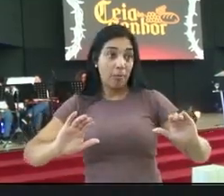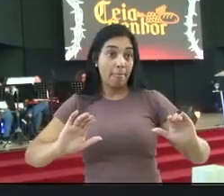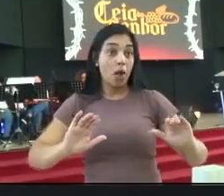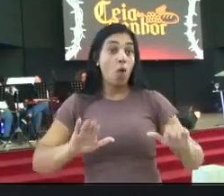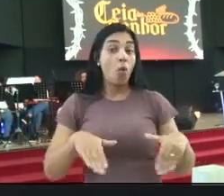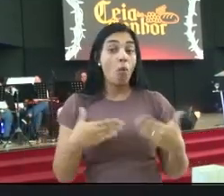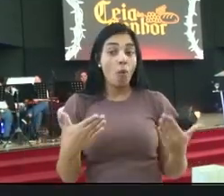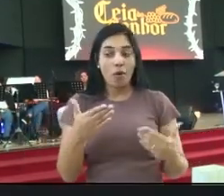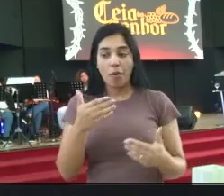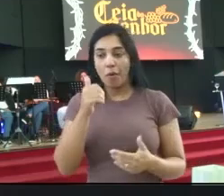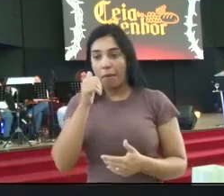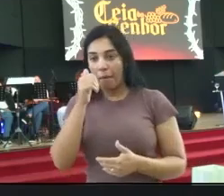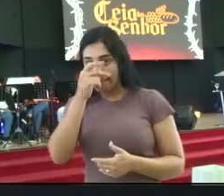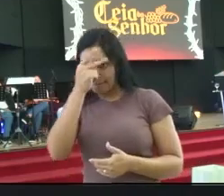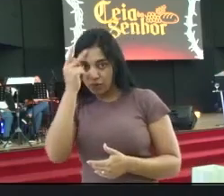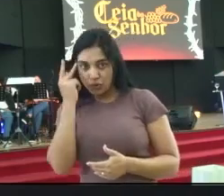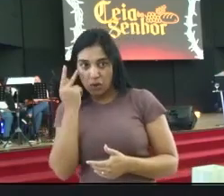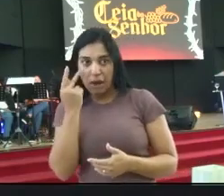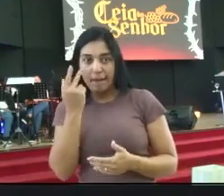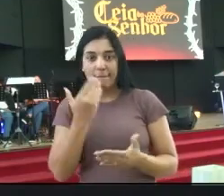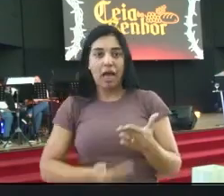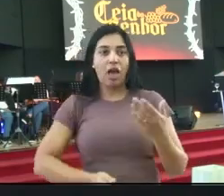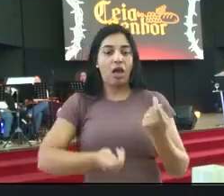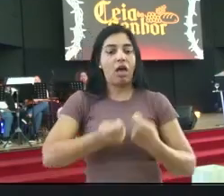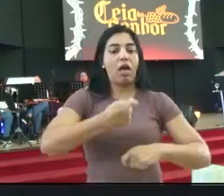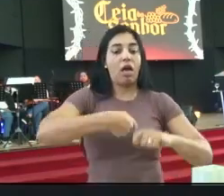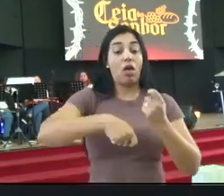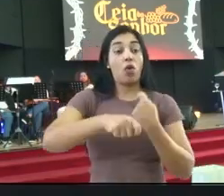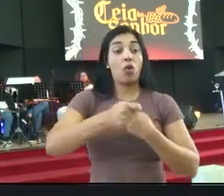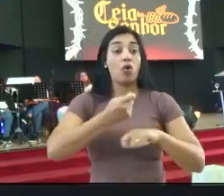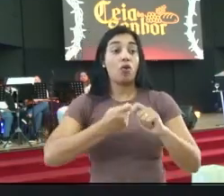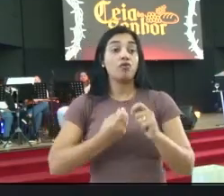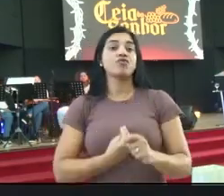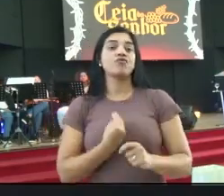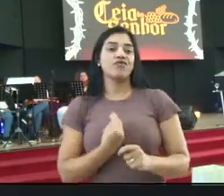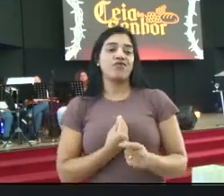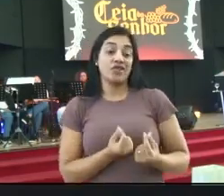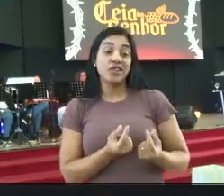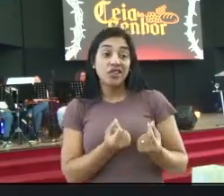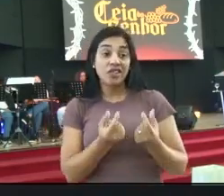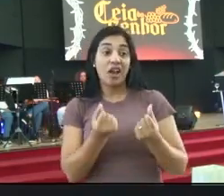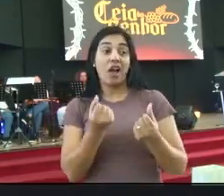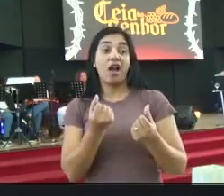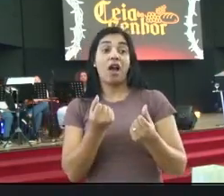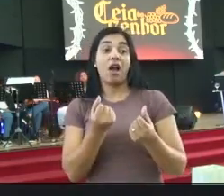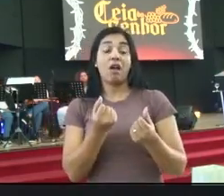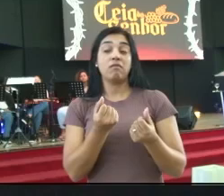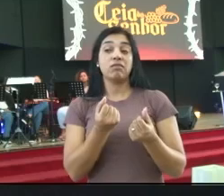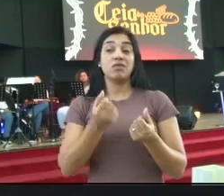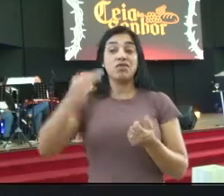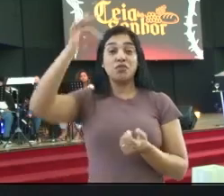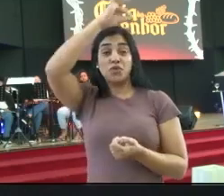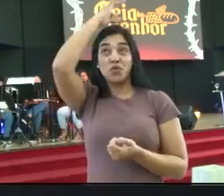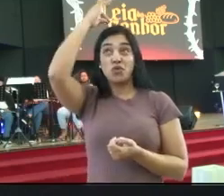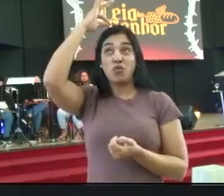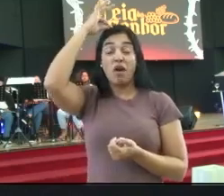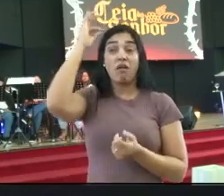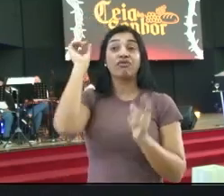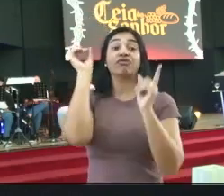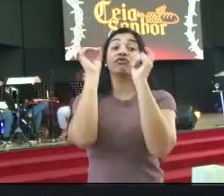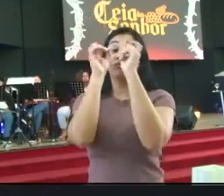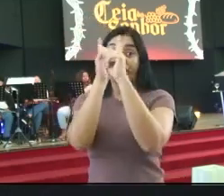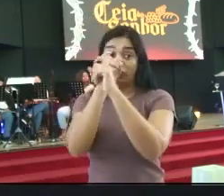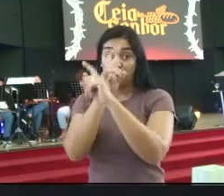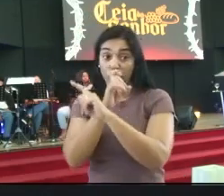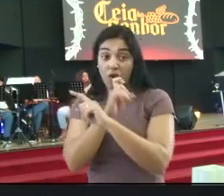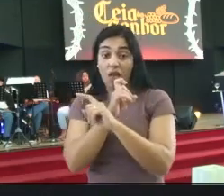Quando uma pessoa perde o controle da vida financeira, isso afeta a vida espiritual,